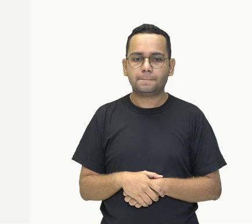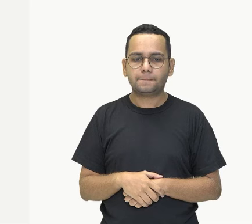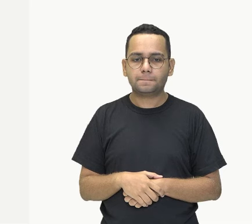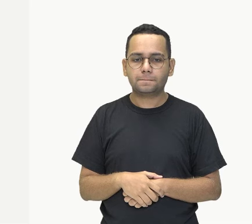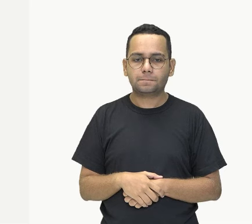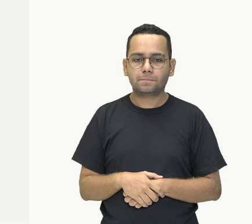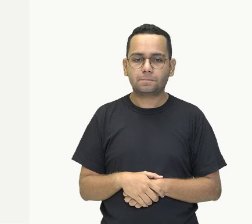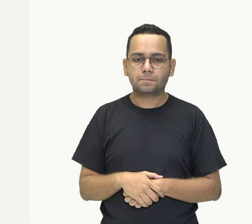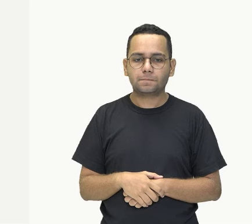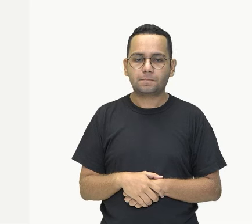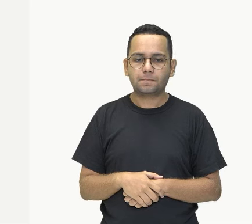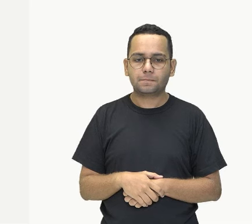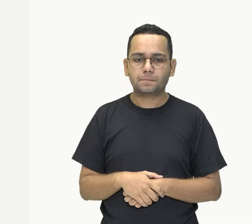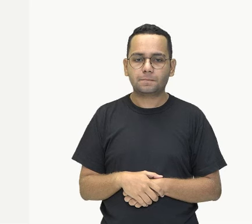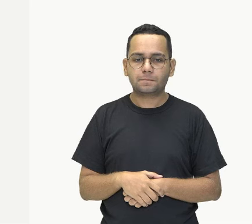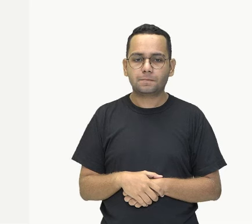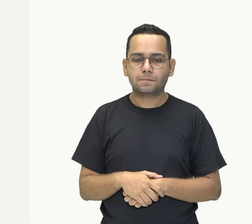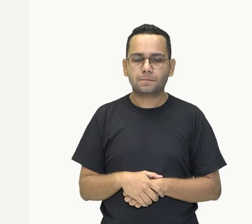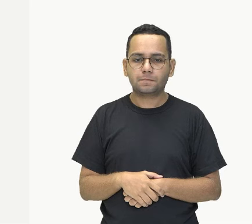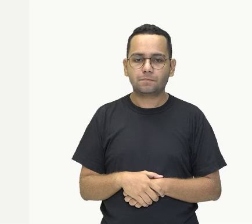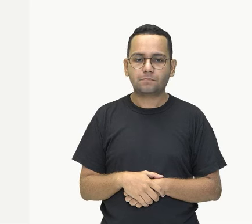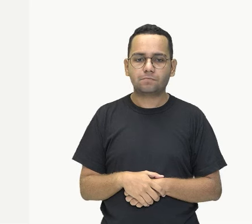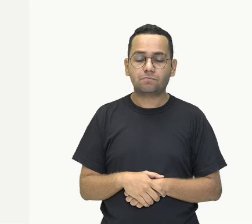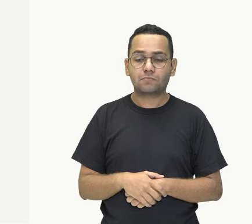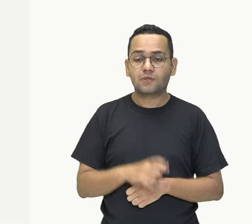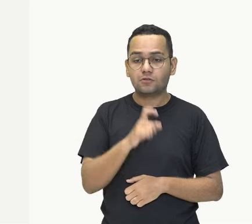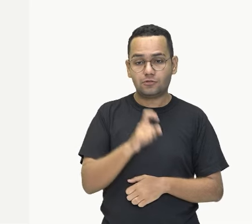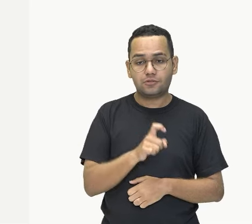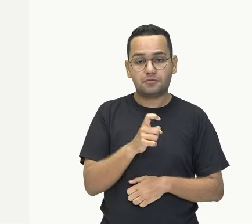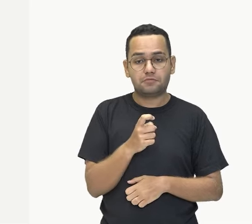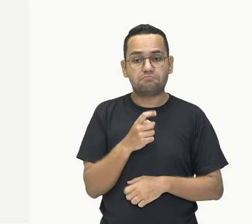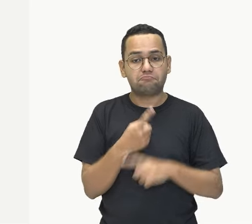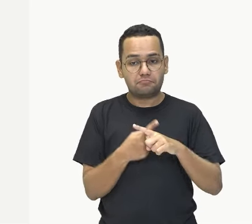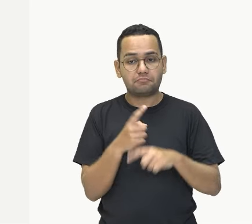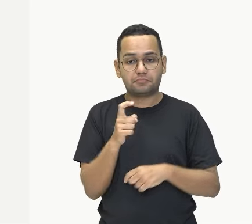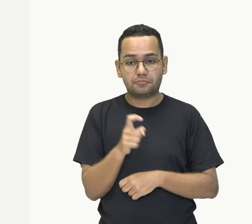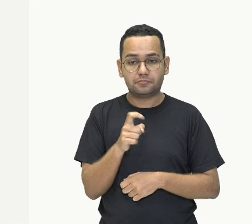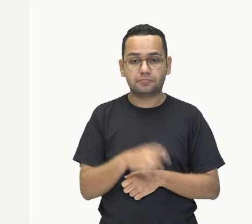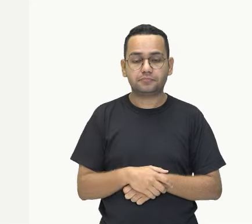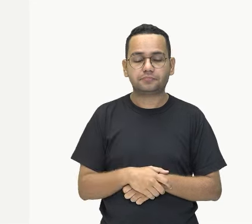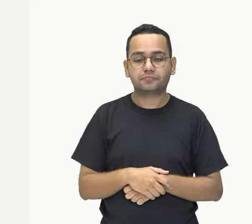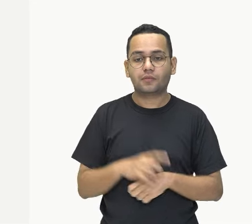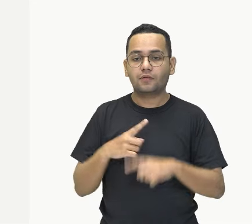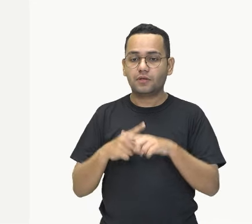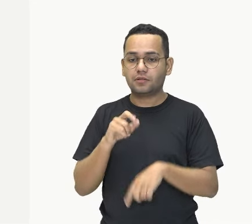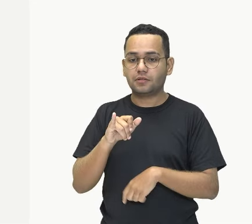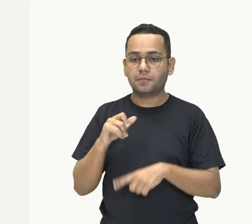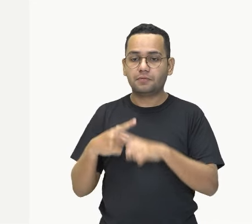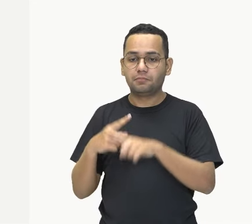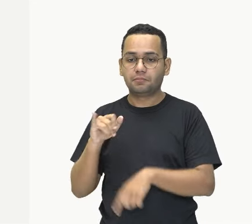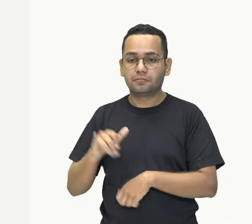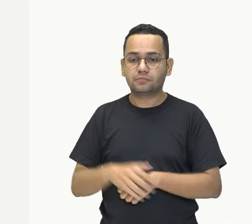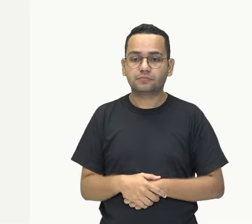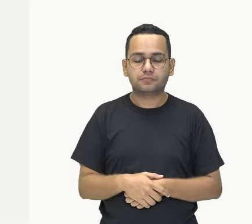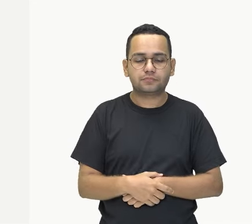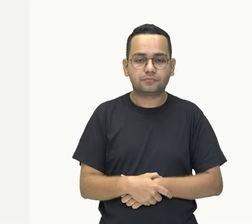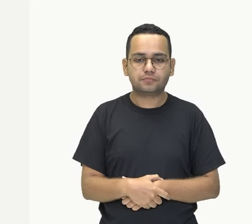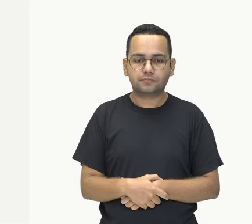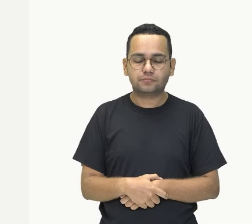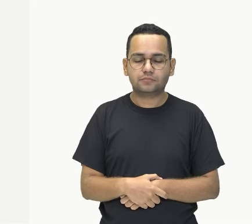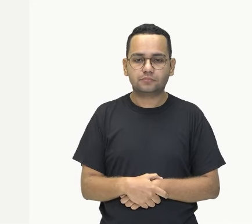um do ladinho do outro. Ó. X vezes x e y vezes